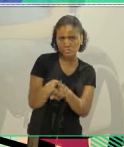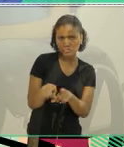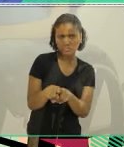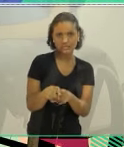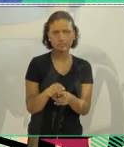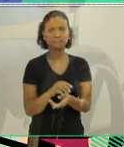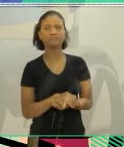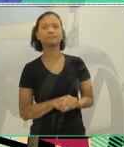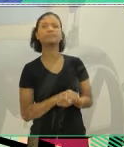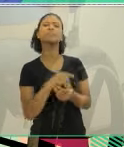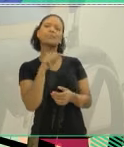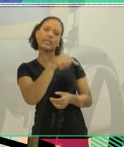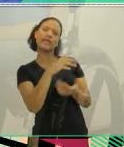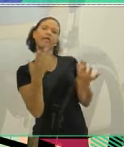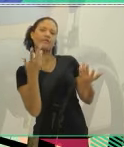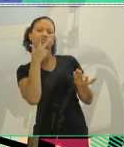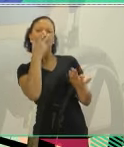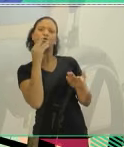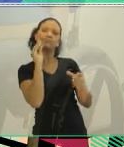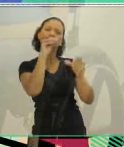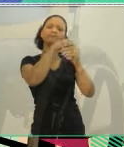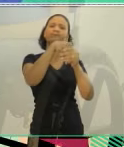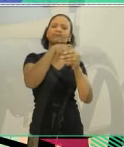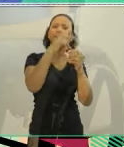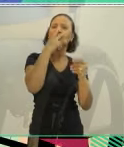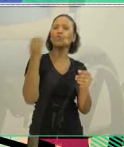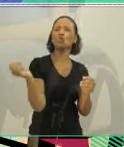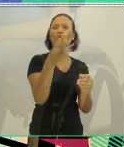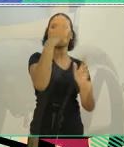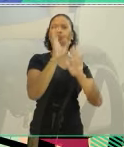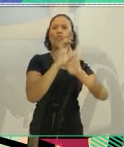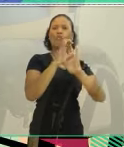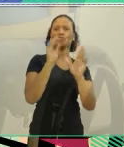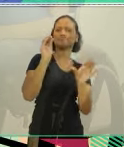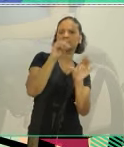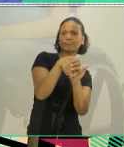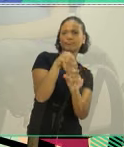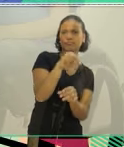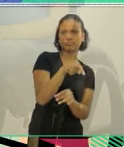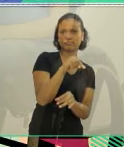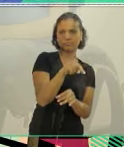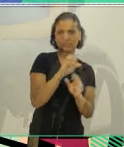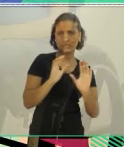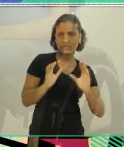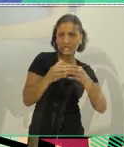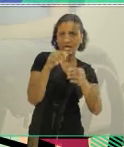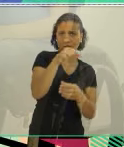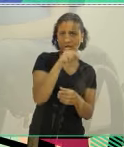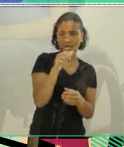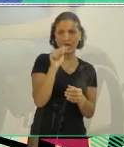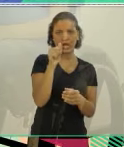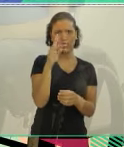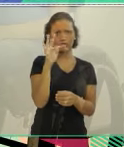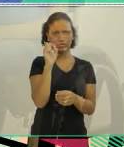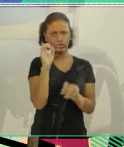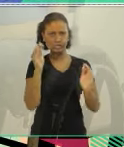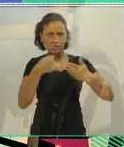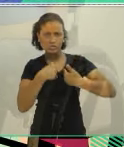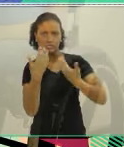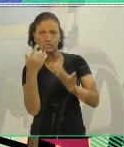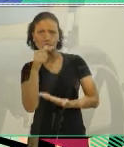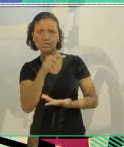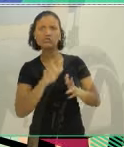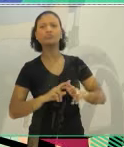considerando dentro desse novo conceito, que nem é tão novo assim, de espectro autístico, né, de diferentes graus de autismo, a síndrome de